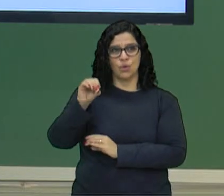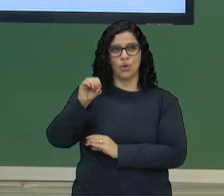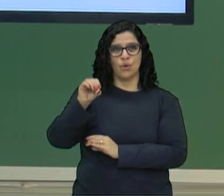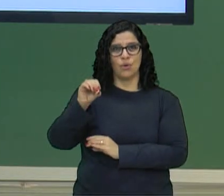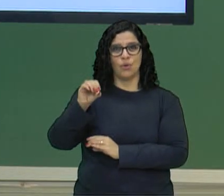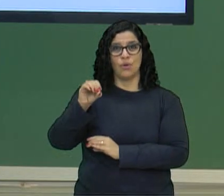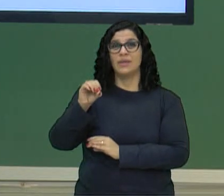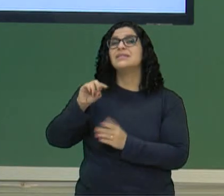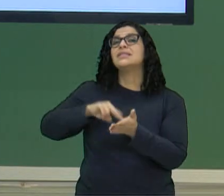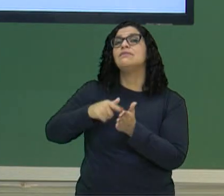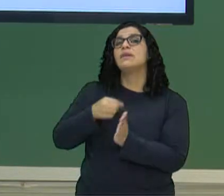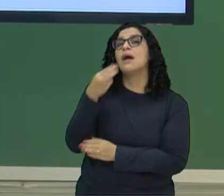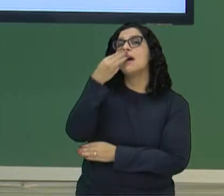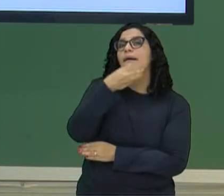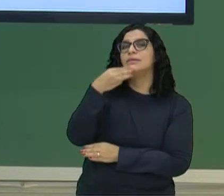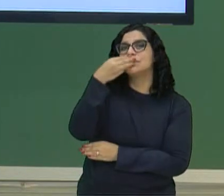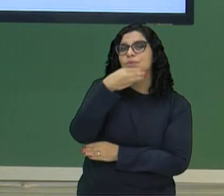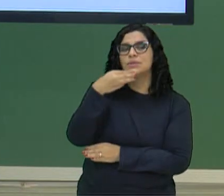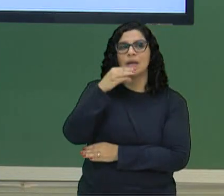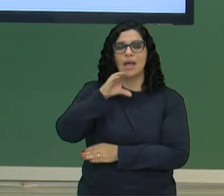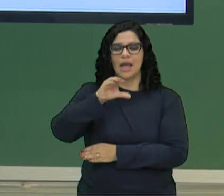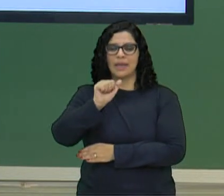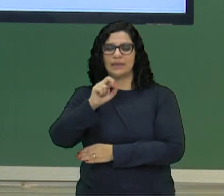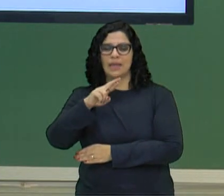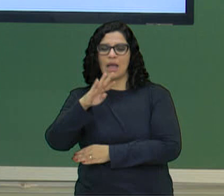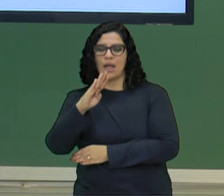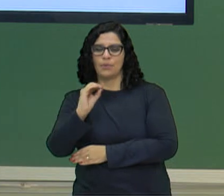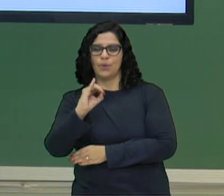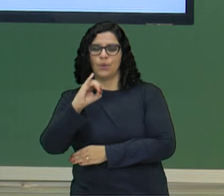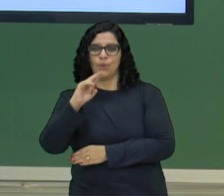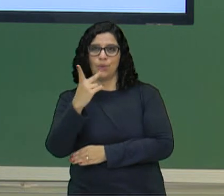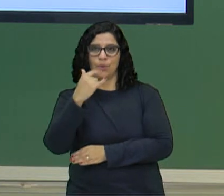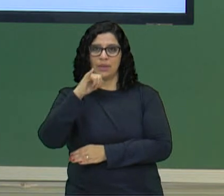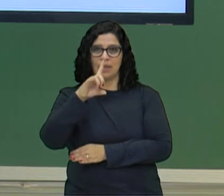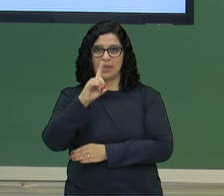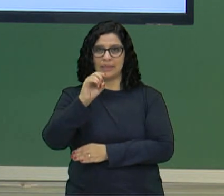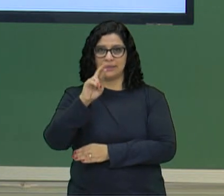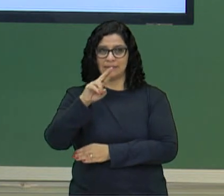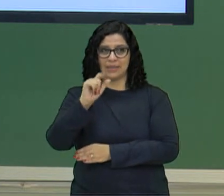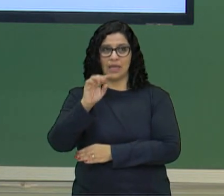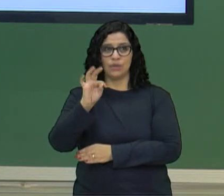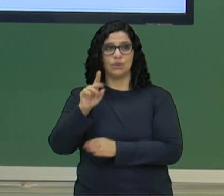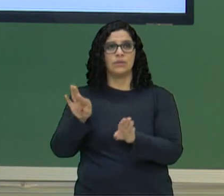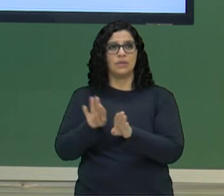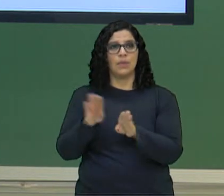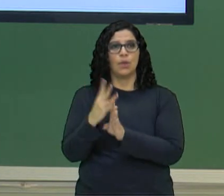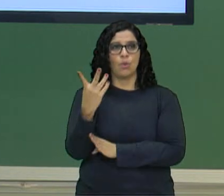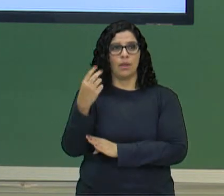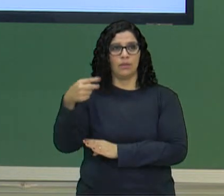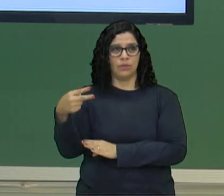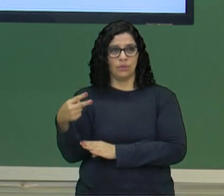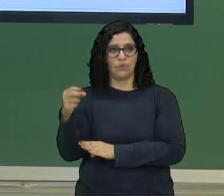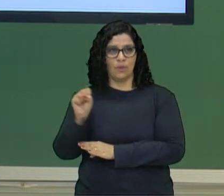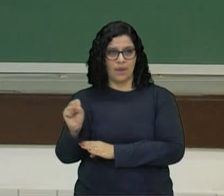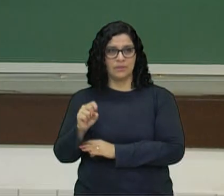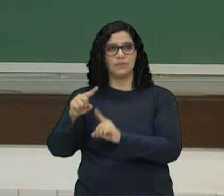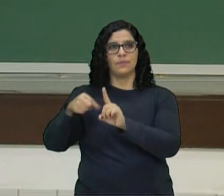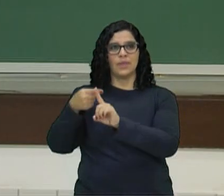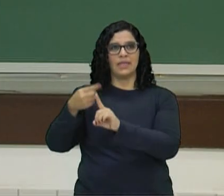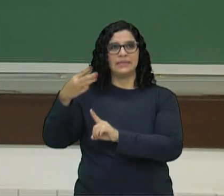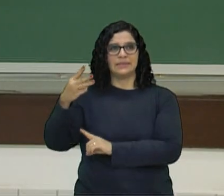Carboidrato, açúcar. Também produz enxofre? Sim, cheiro ruim. Produz moléculas de